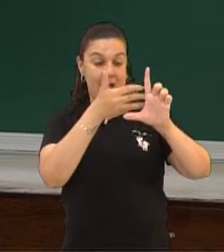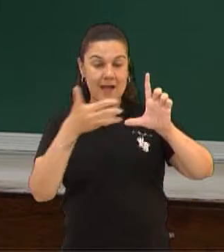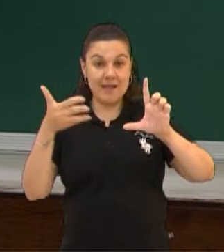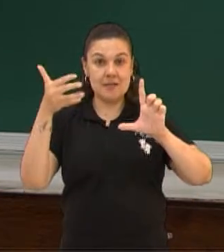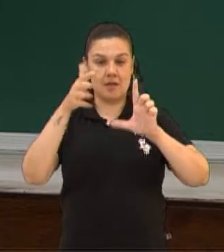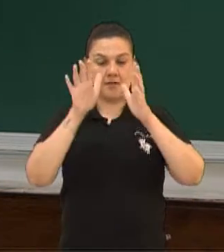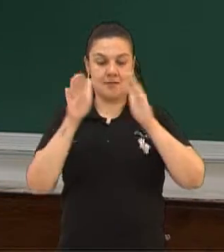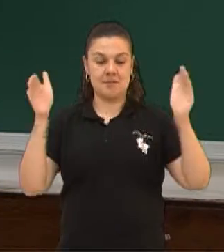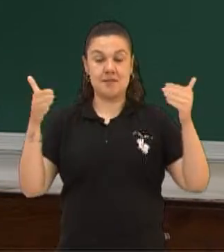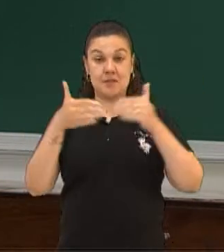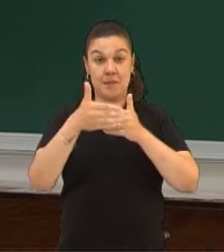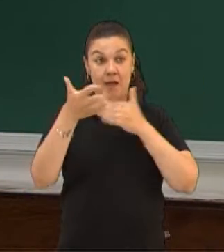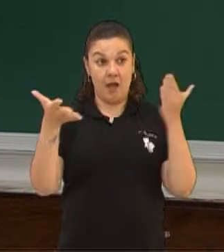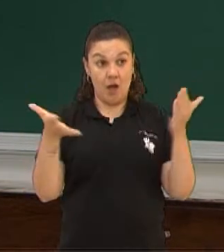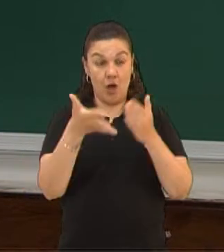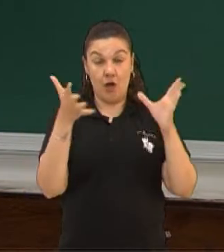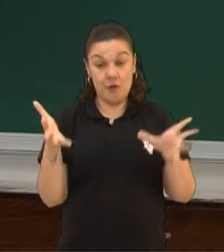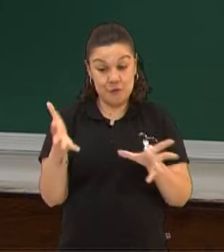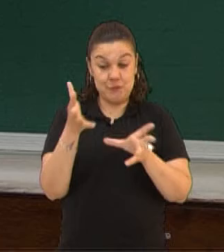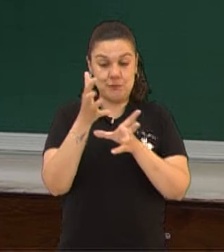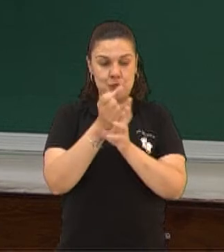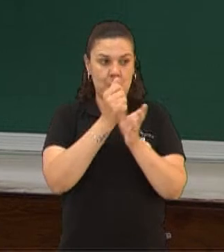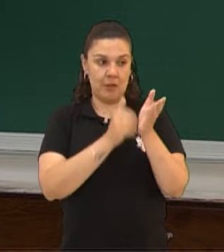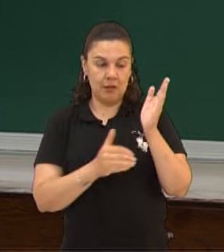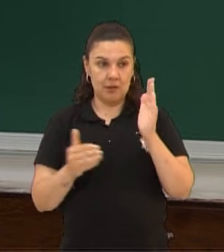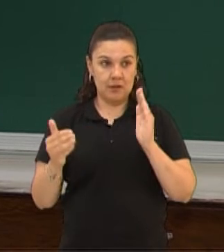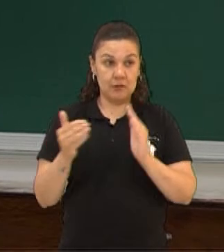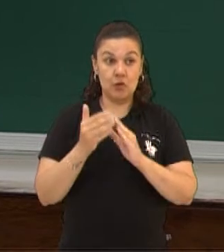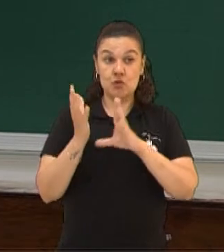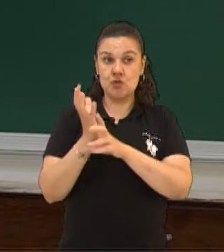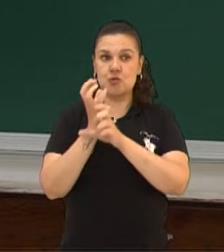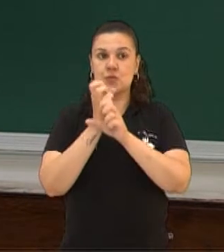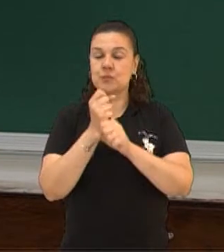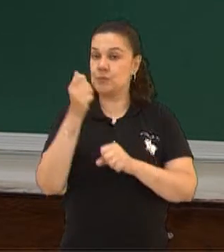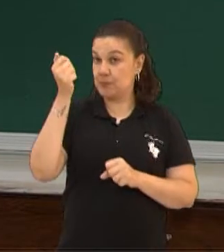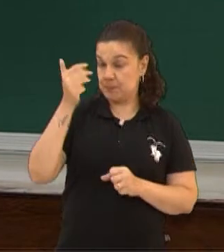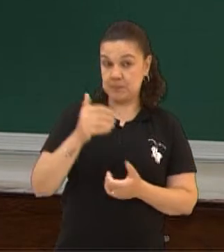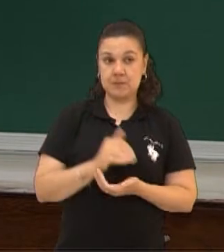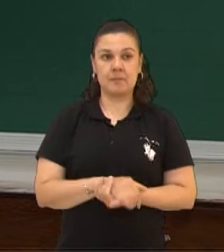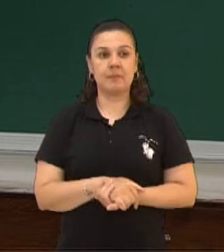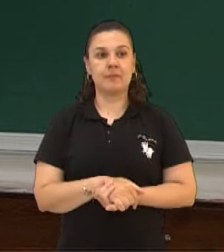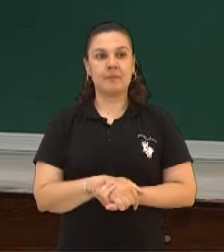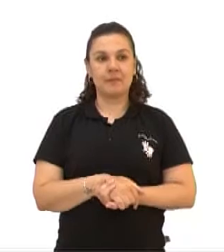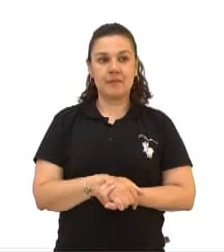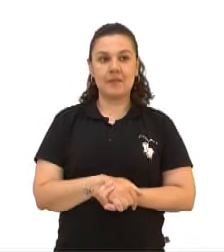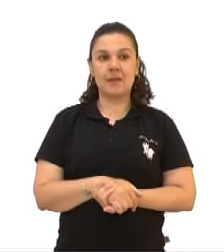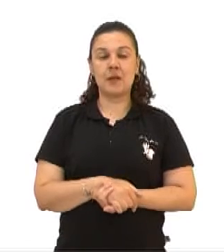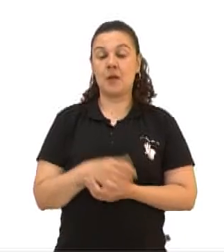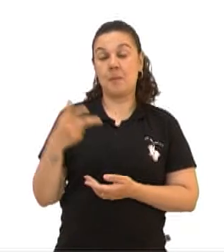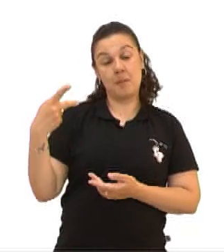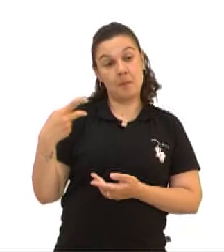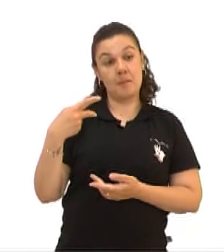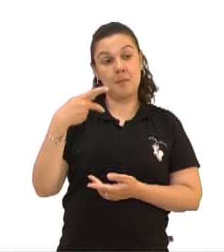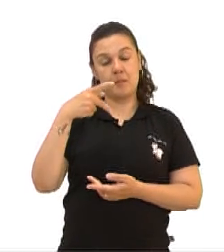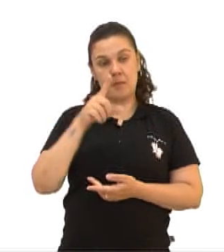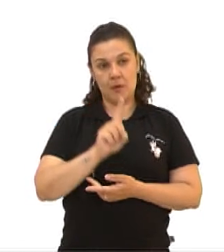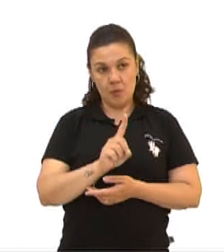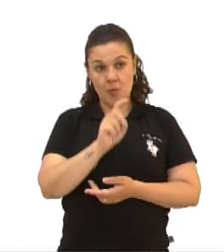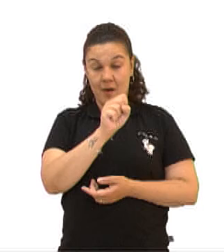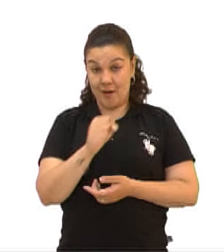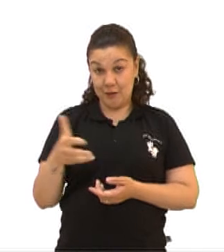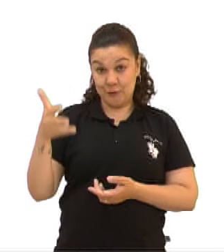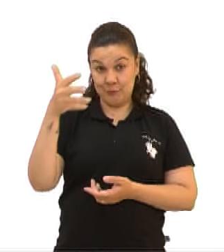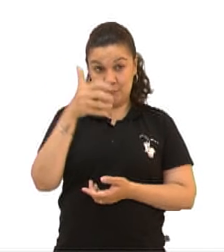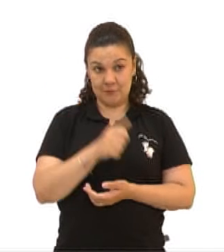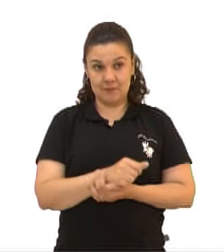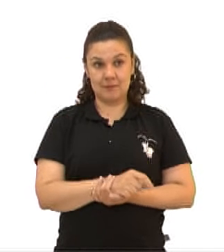paredes separadas, a gente quer a área total, então é só somar tudo, tá bom? Então, somando aqui, ó, a área total